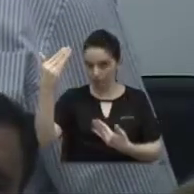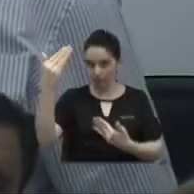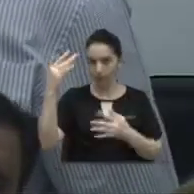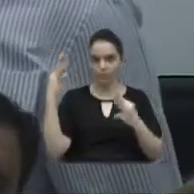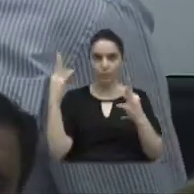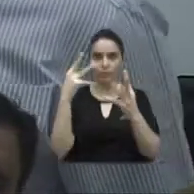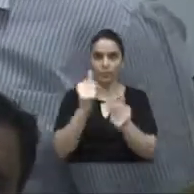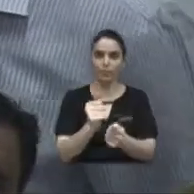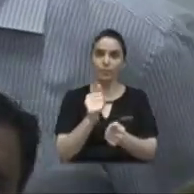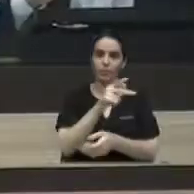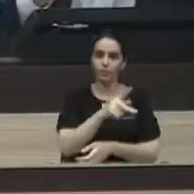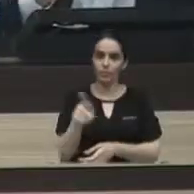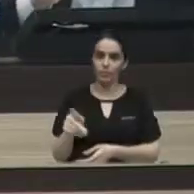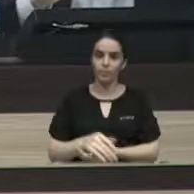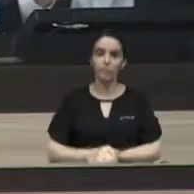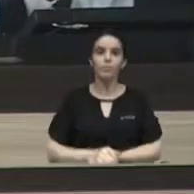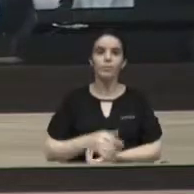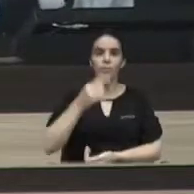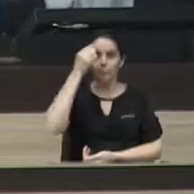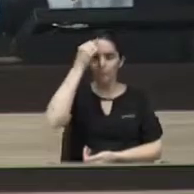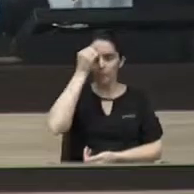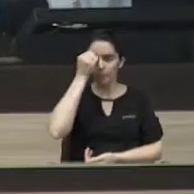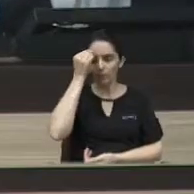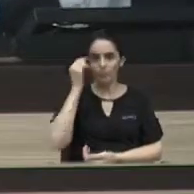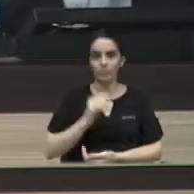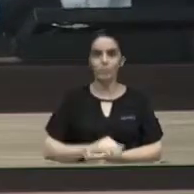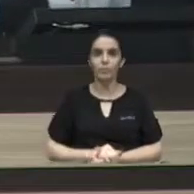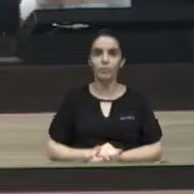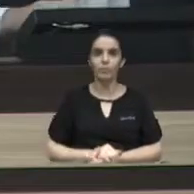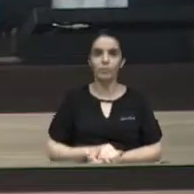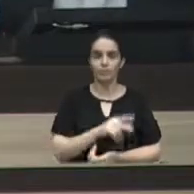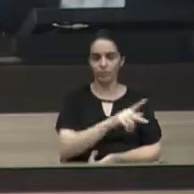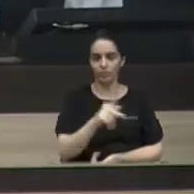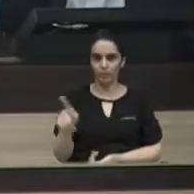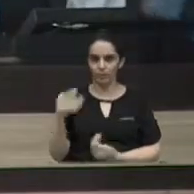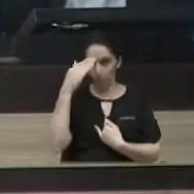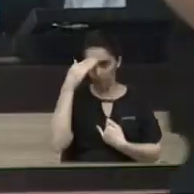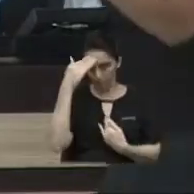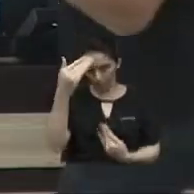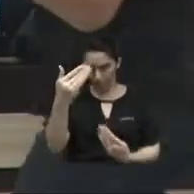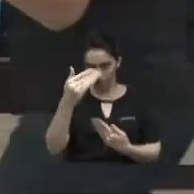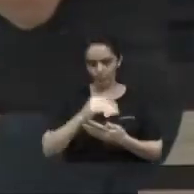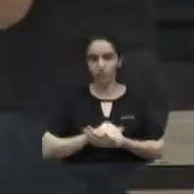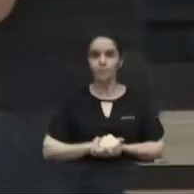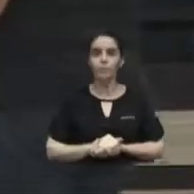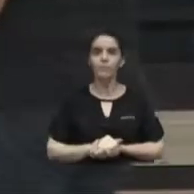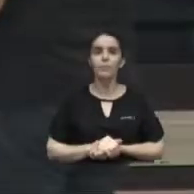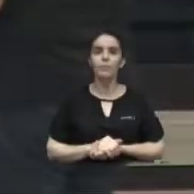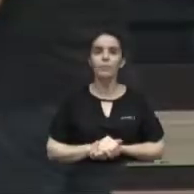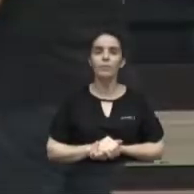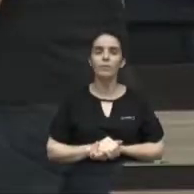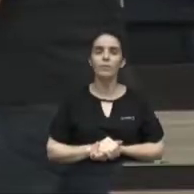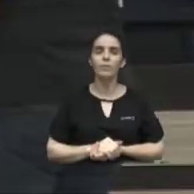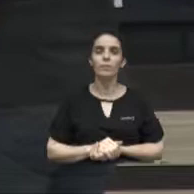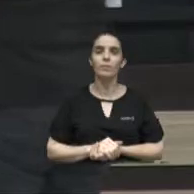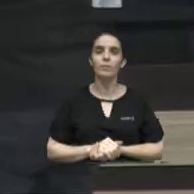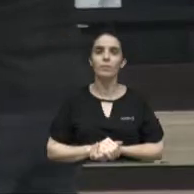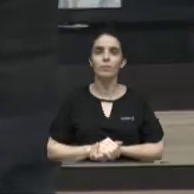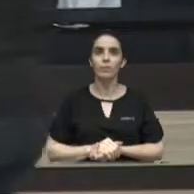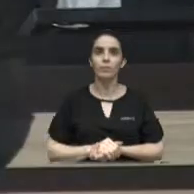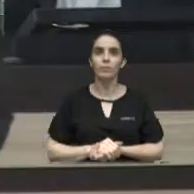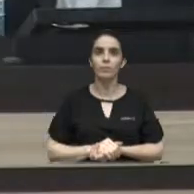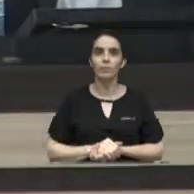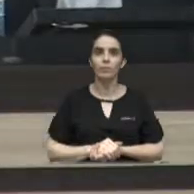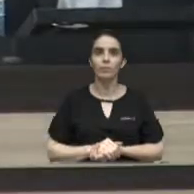todos. Obrigado, presidente. Anderson Pereira. Presidente, obrigado por me franquear a oportunidade.